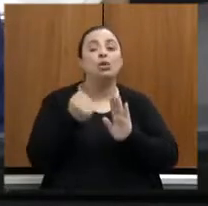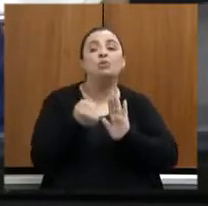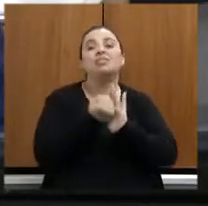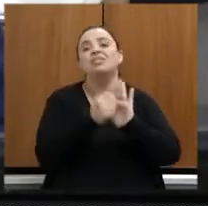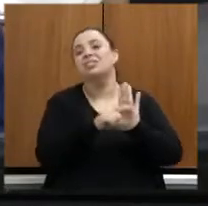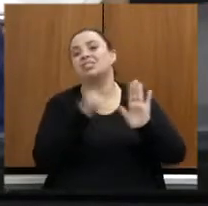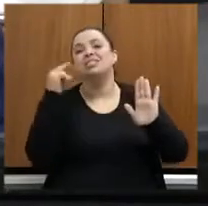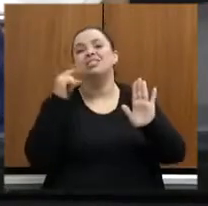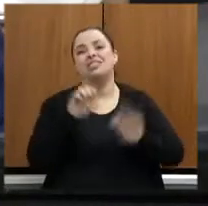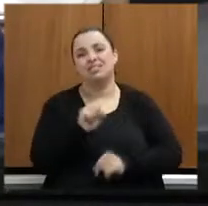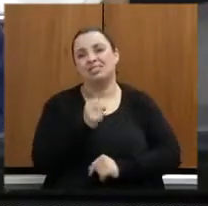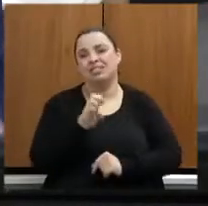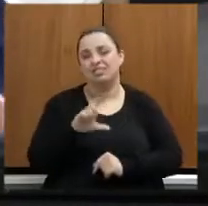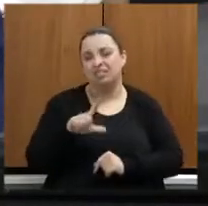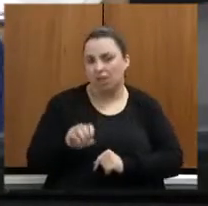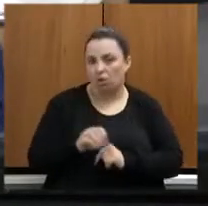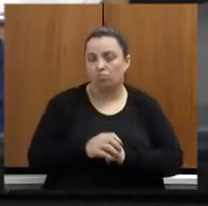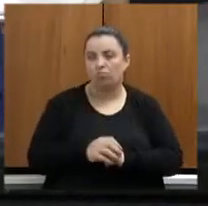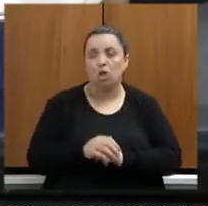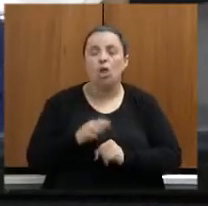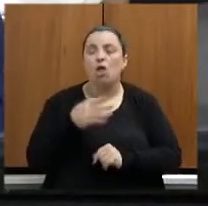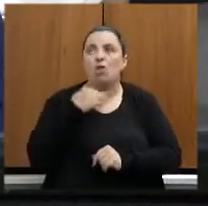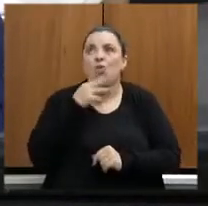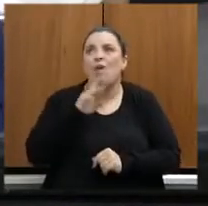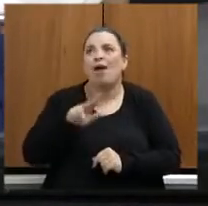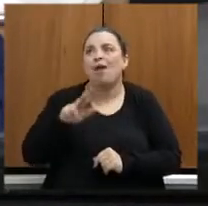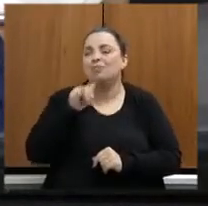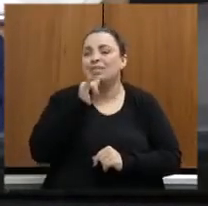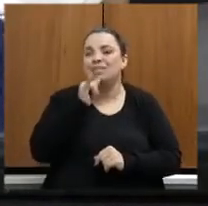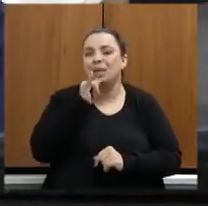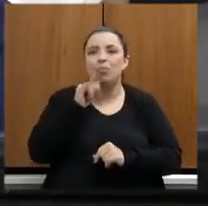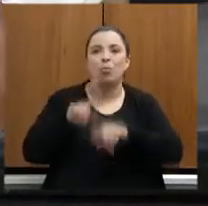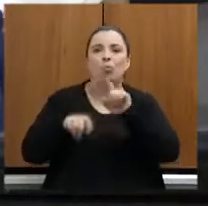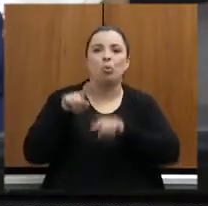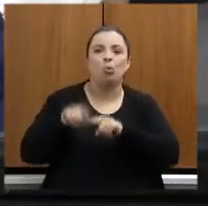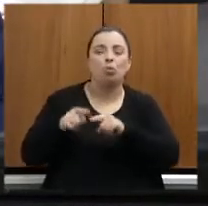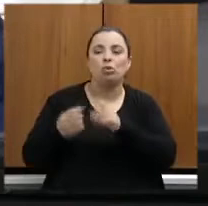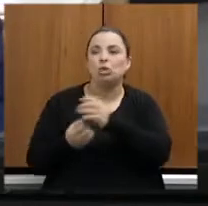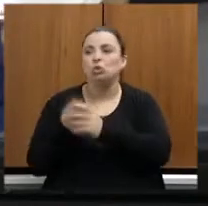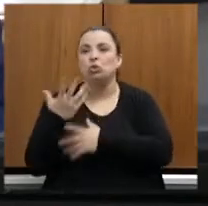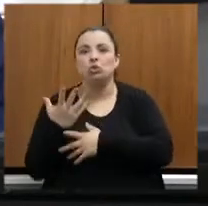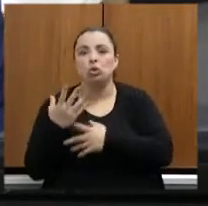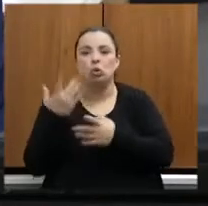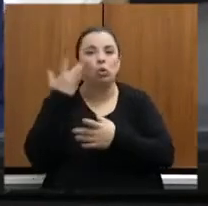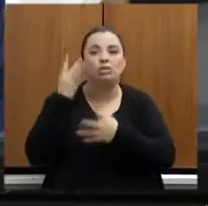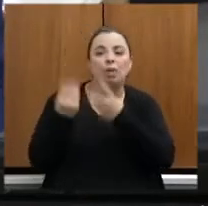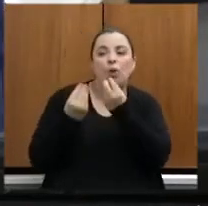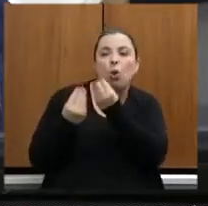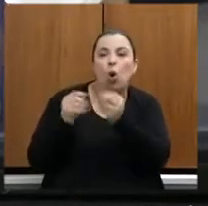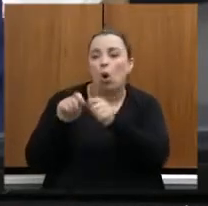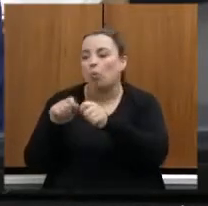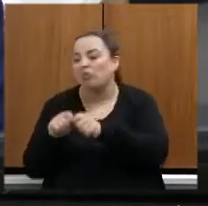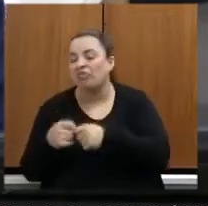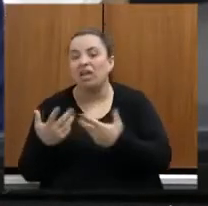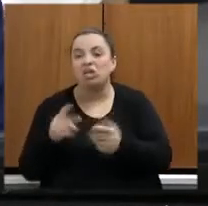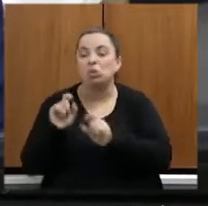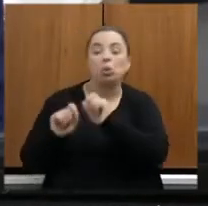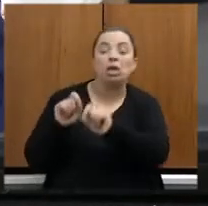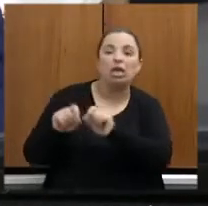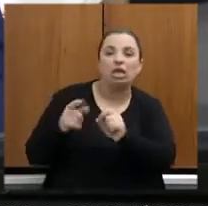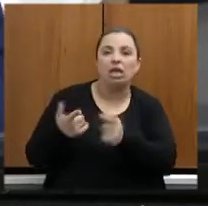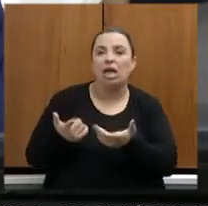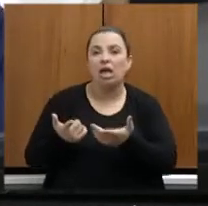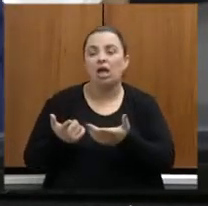produto lá qualquer que que apareceu ontem aí que ninguém sabe como que ele é feito o que que ele é né E já falar que vai emitir o